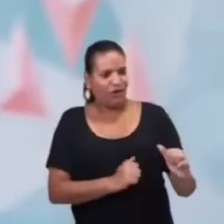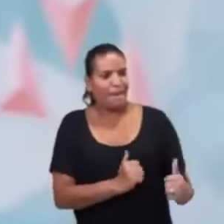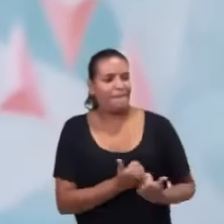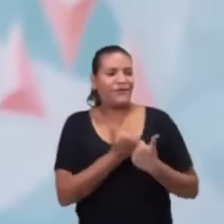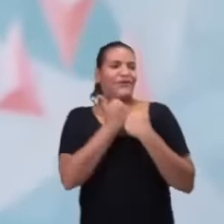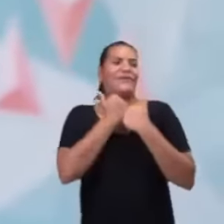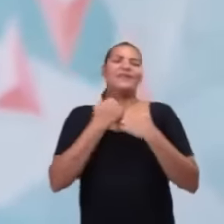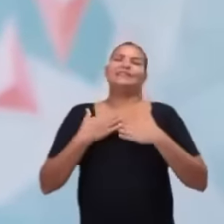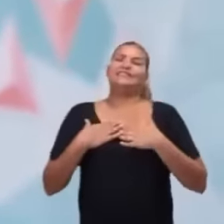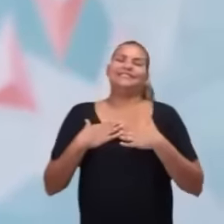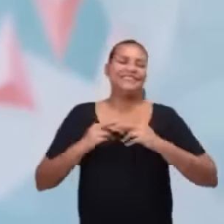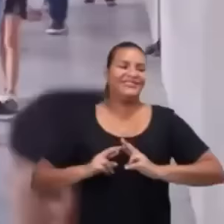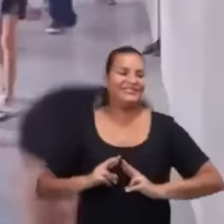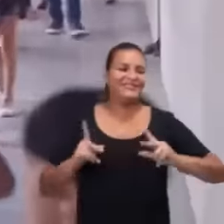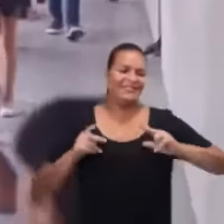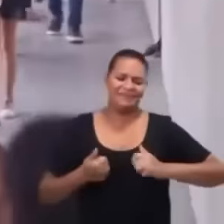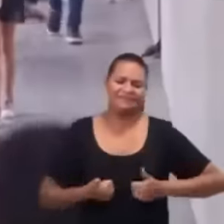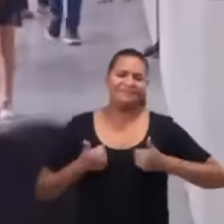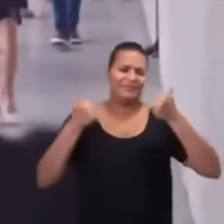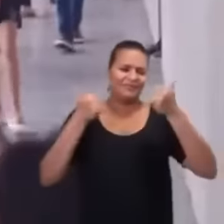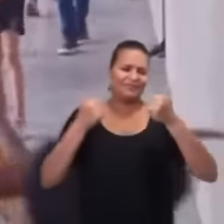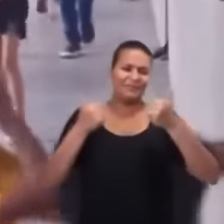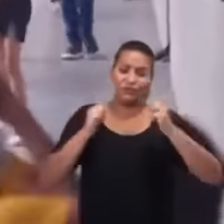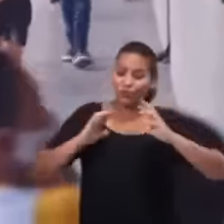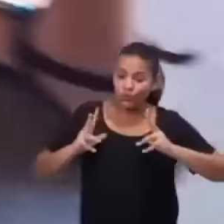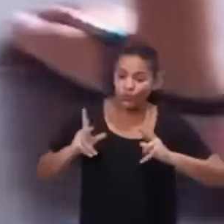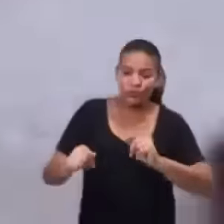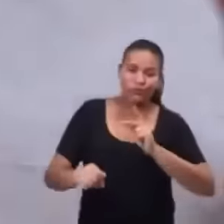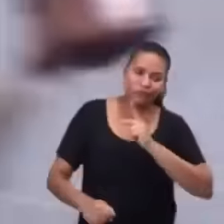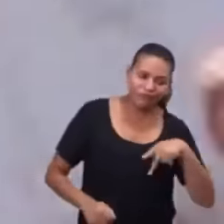como para as crianças.